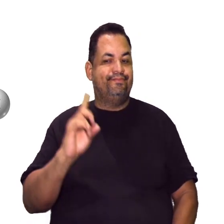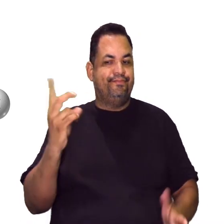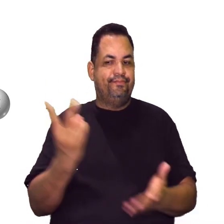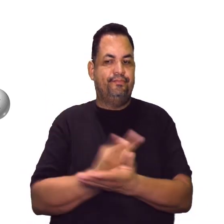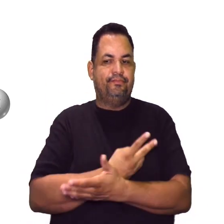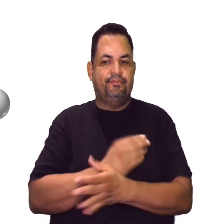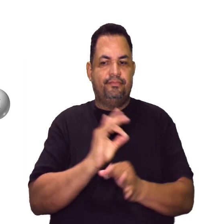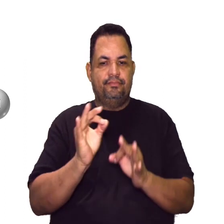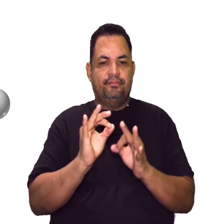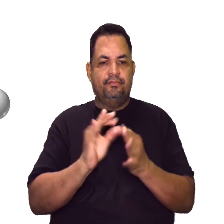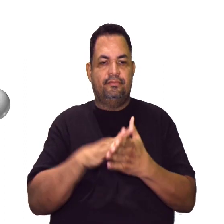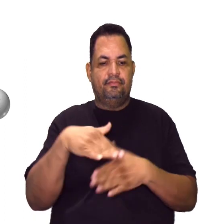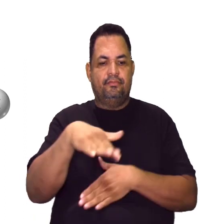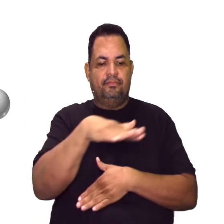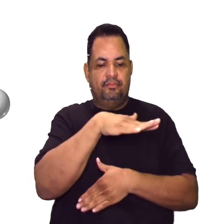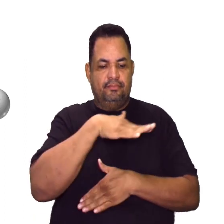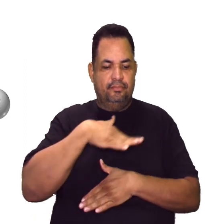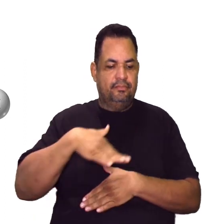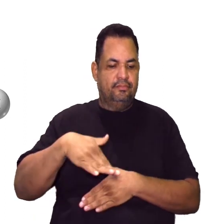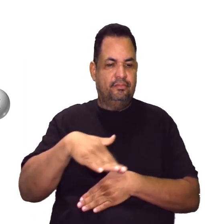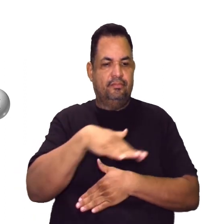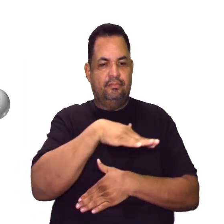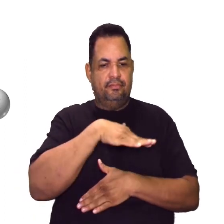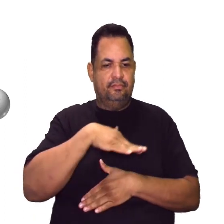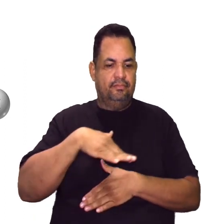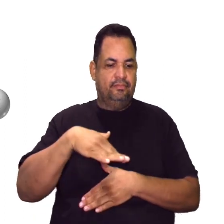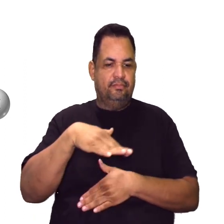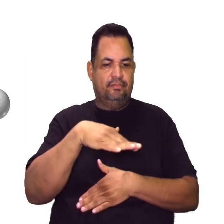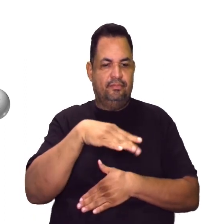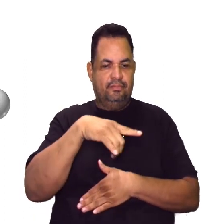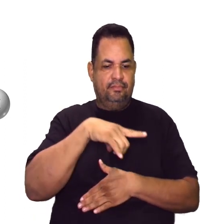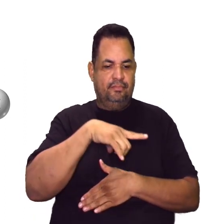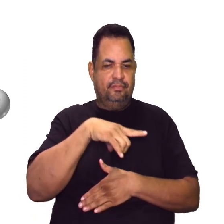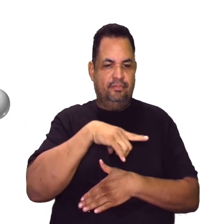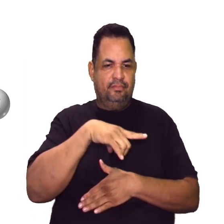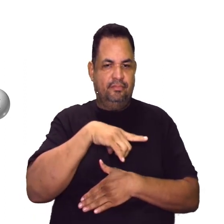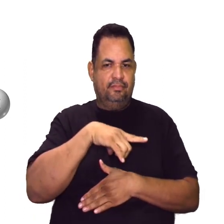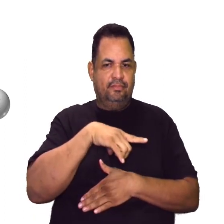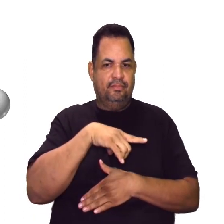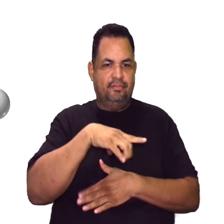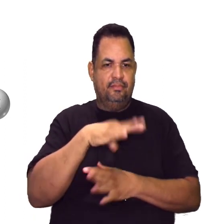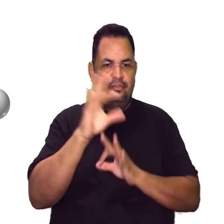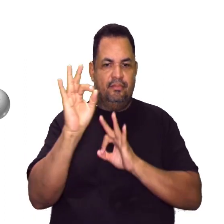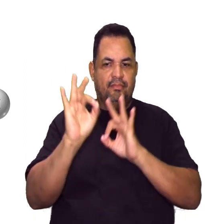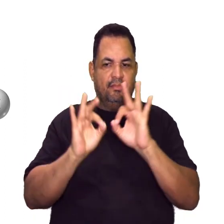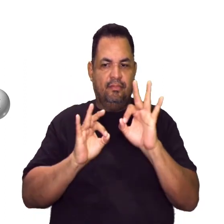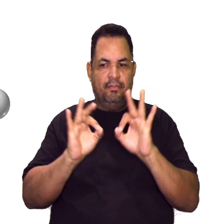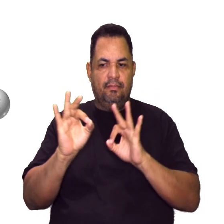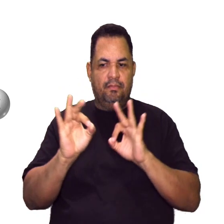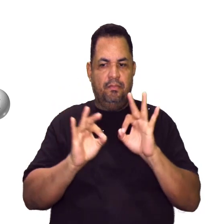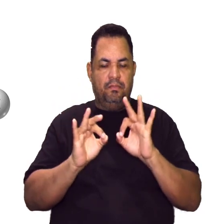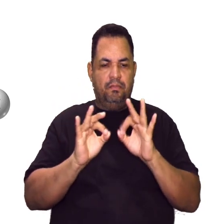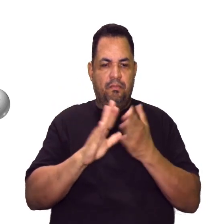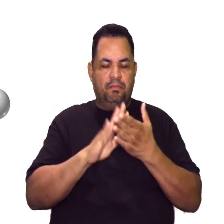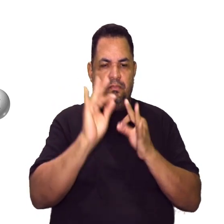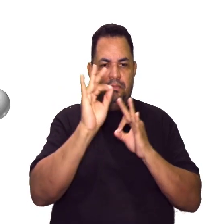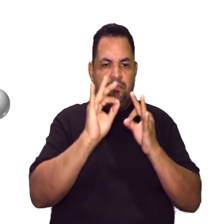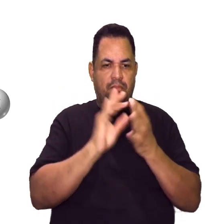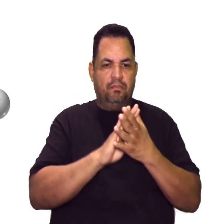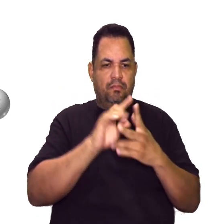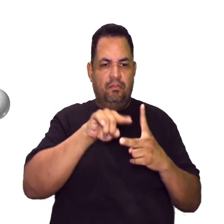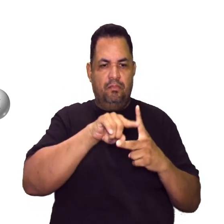acontece. No espaço, eles têm o formato, né,